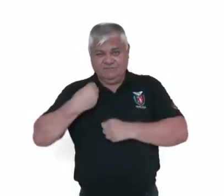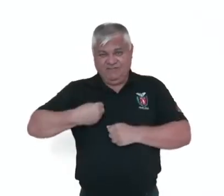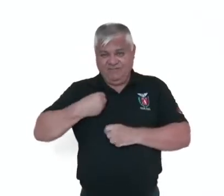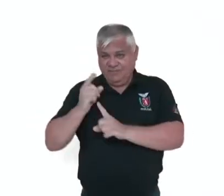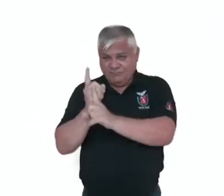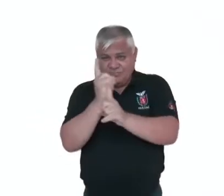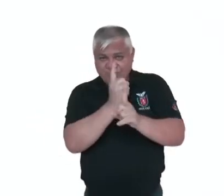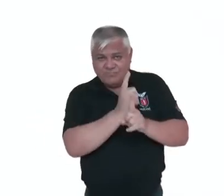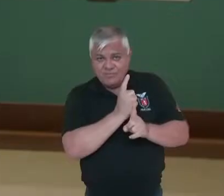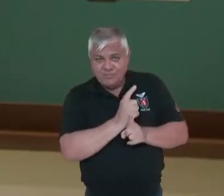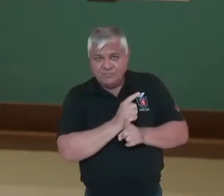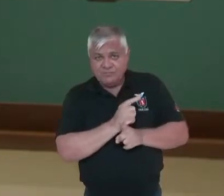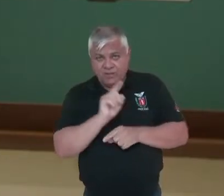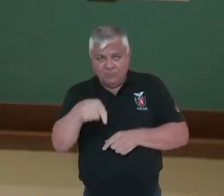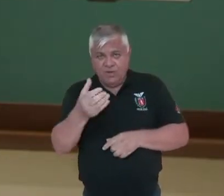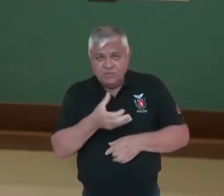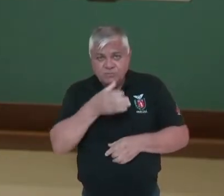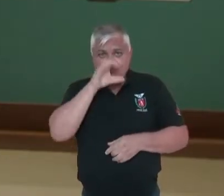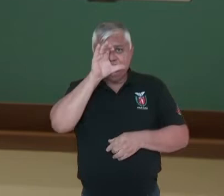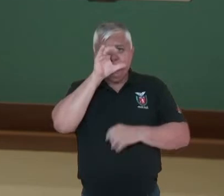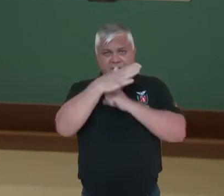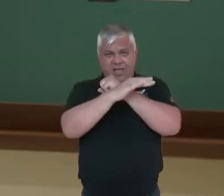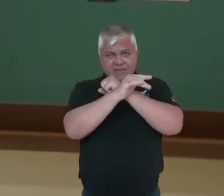É possível ingerir um ácido?